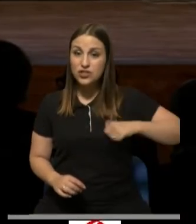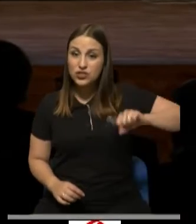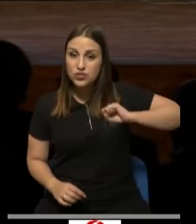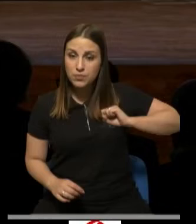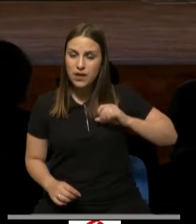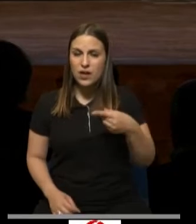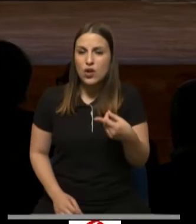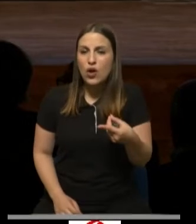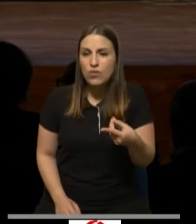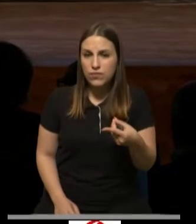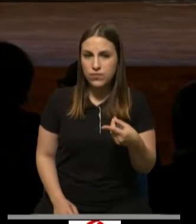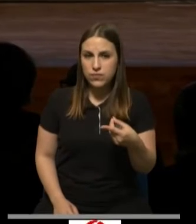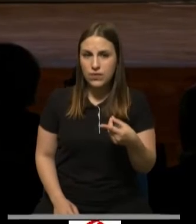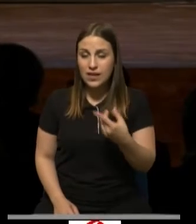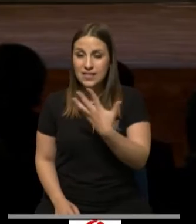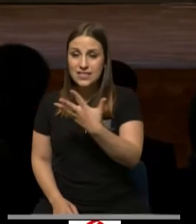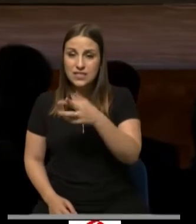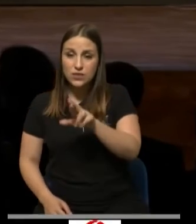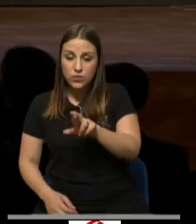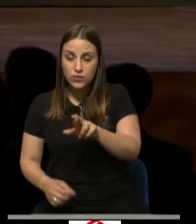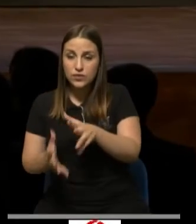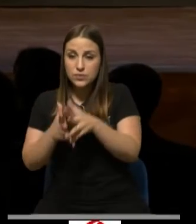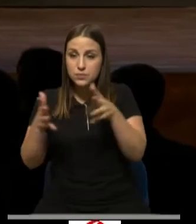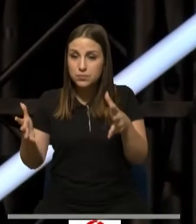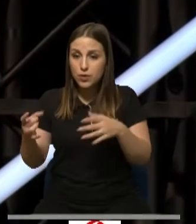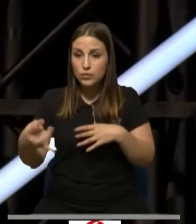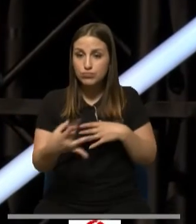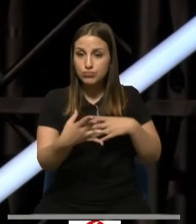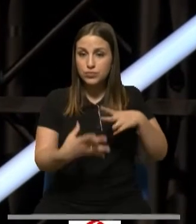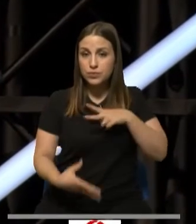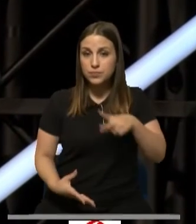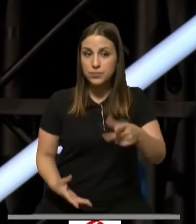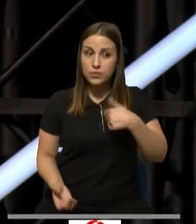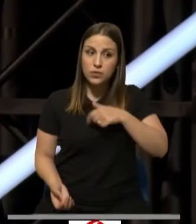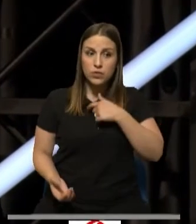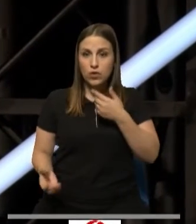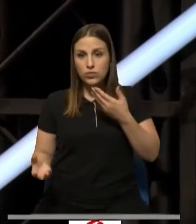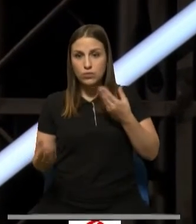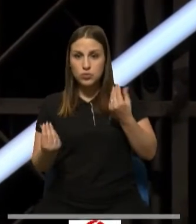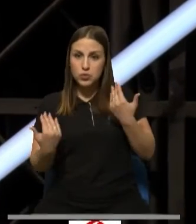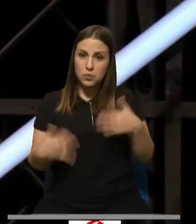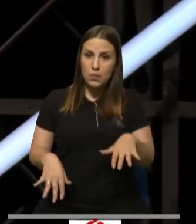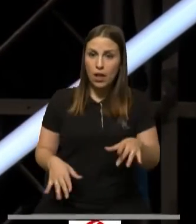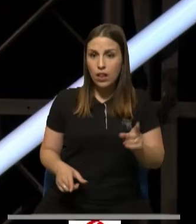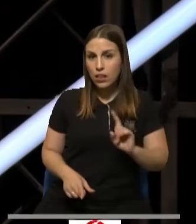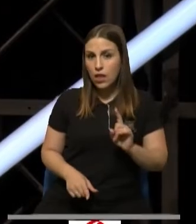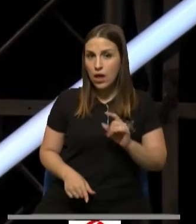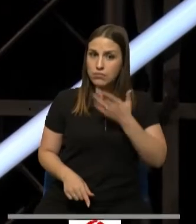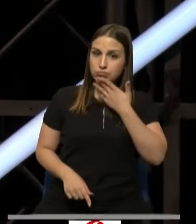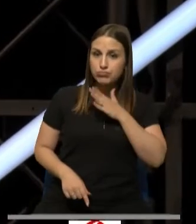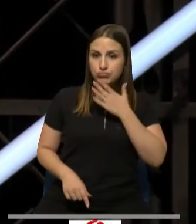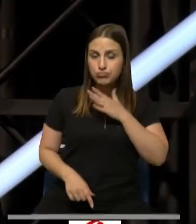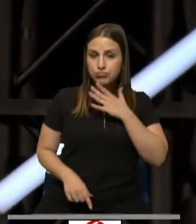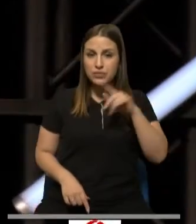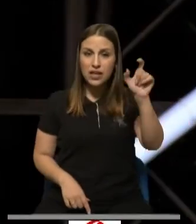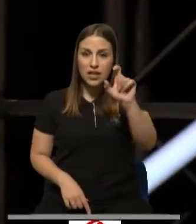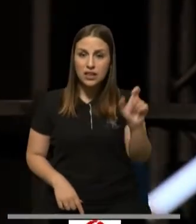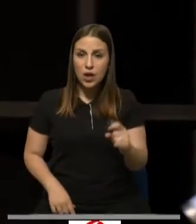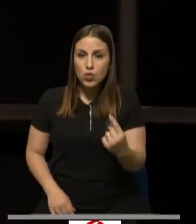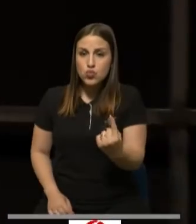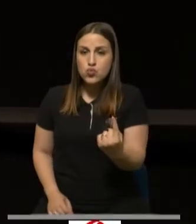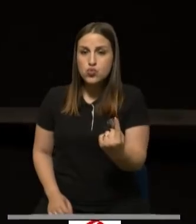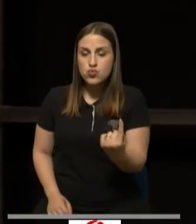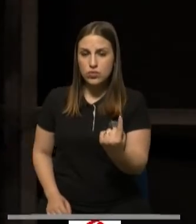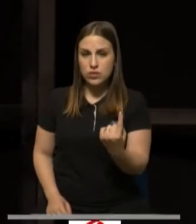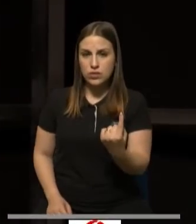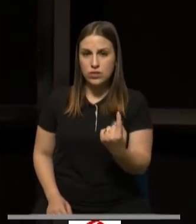9 unicórnios, é 5 vezes maior do que Portugal. We're not so bad, we're good. A Itália tem 1 unicórnio, ou 2,